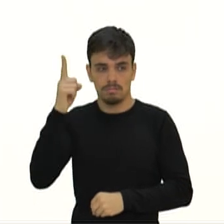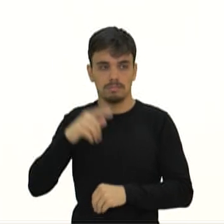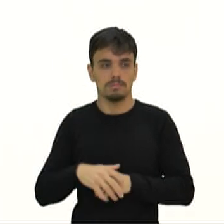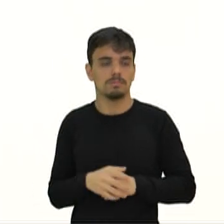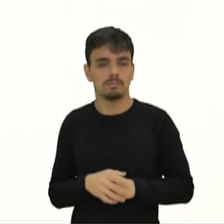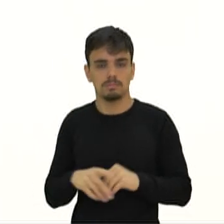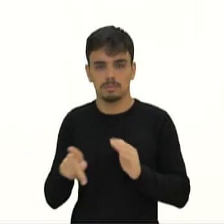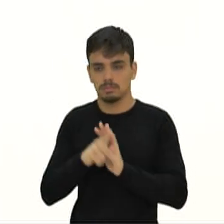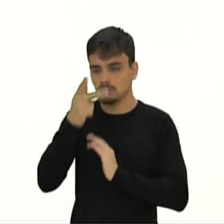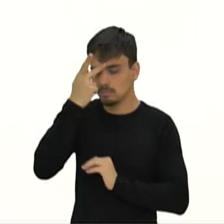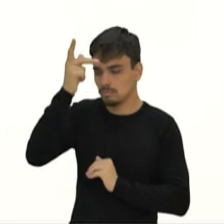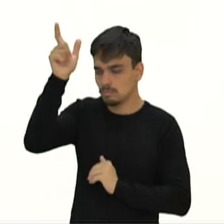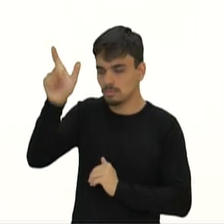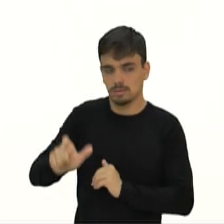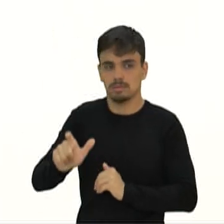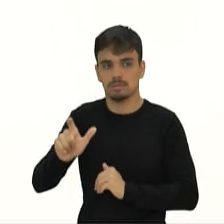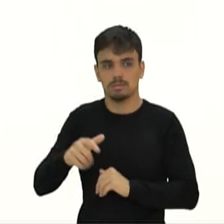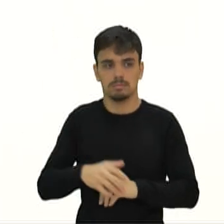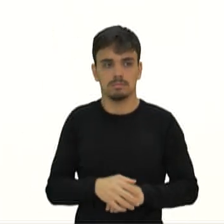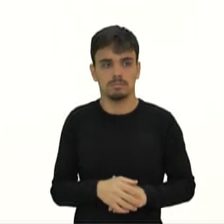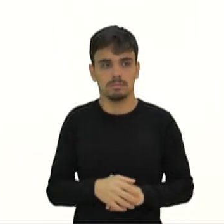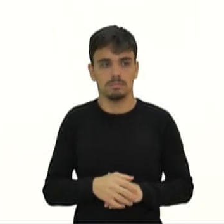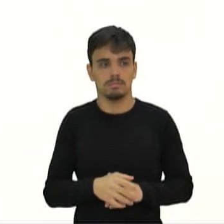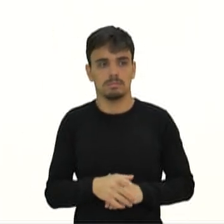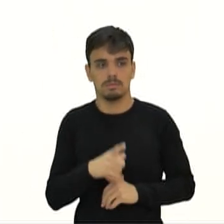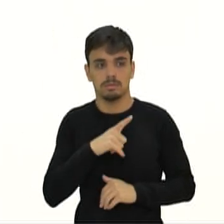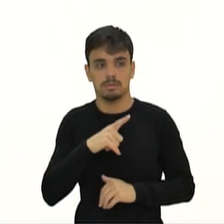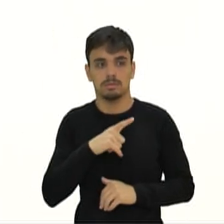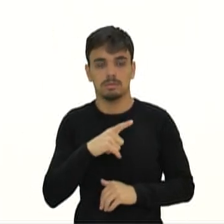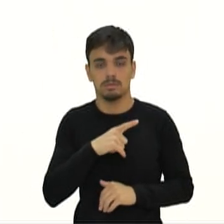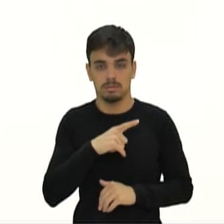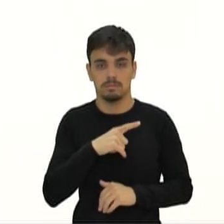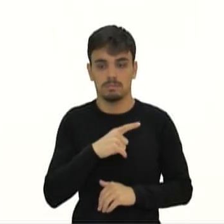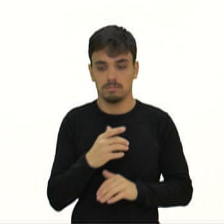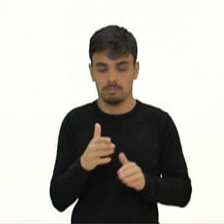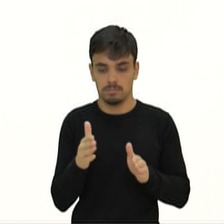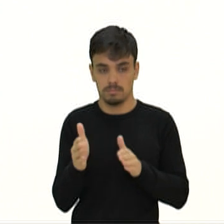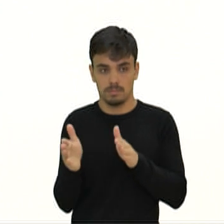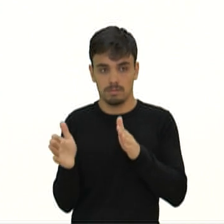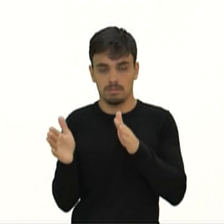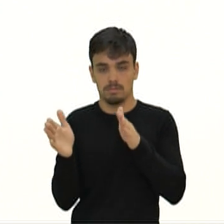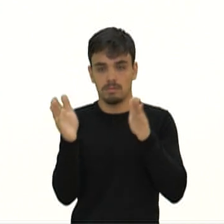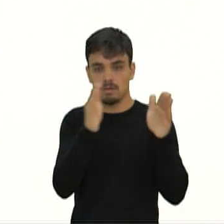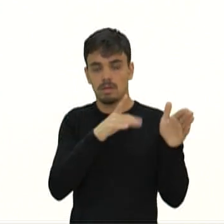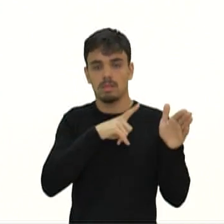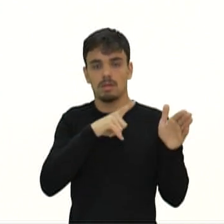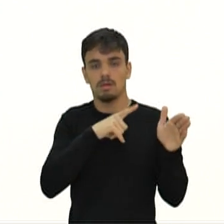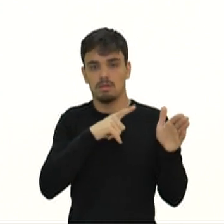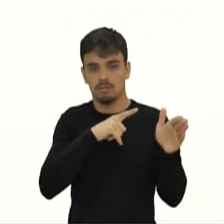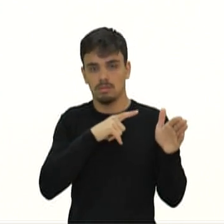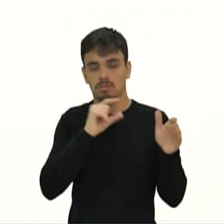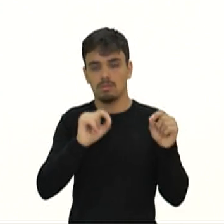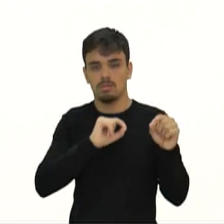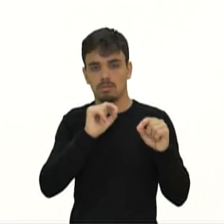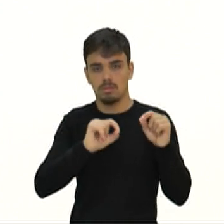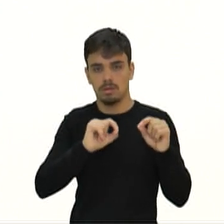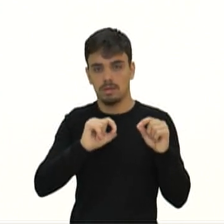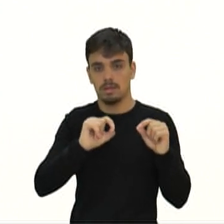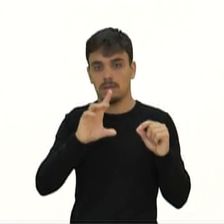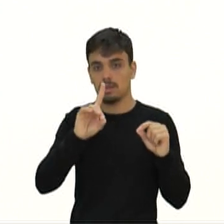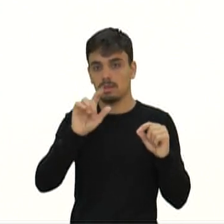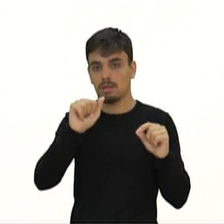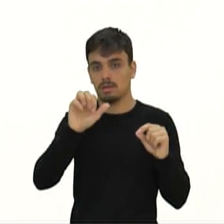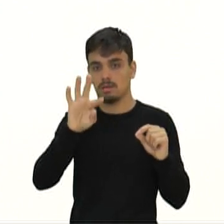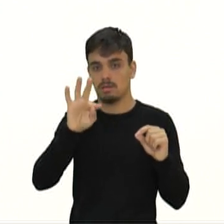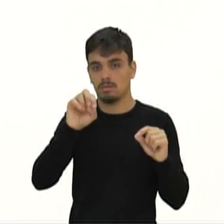uma pessoa que tem o olho sem daltonismo. À direita, temos o pessoal que tem o olho daltônico. Olha a diferença